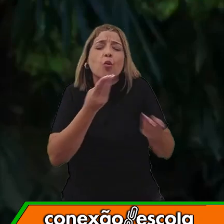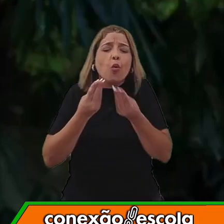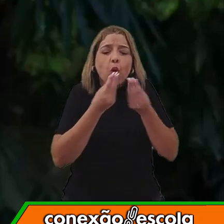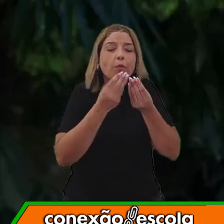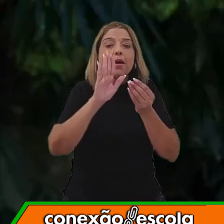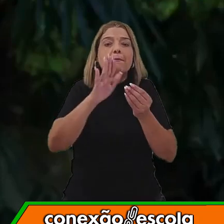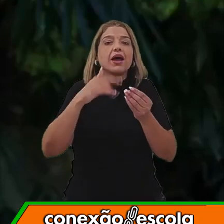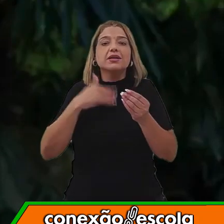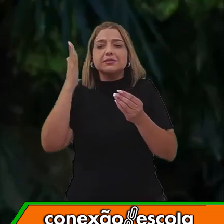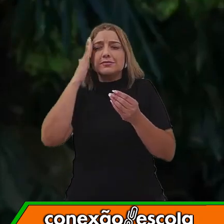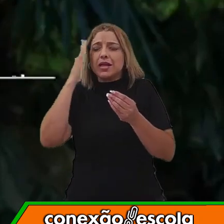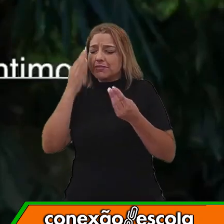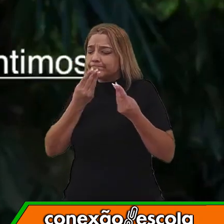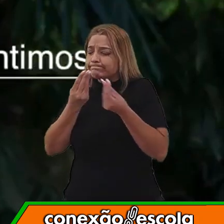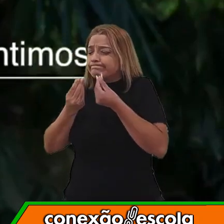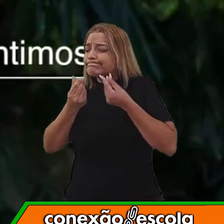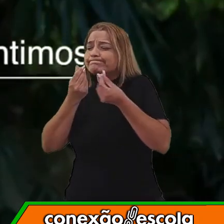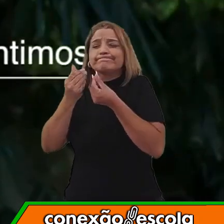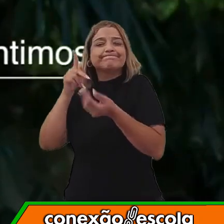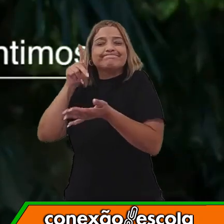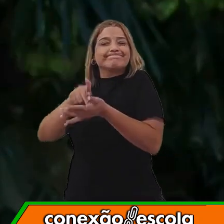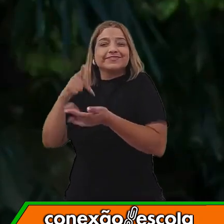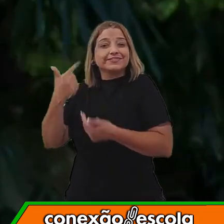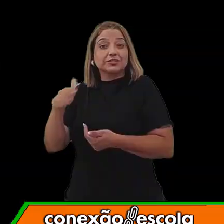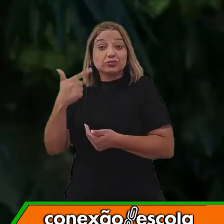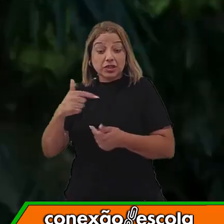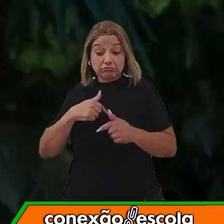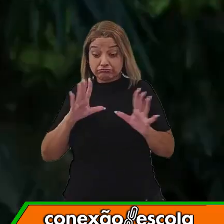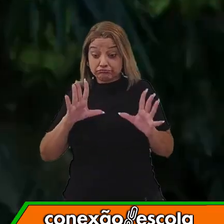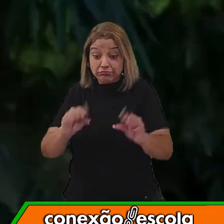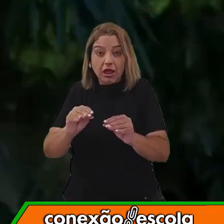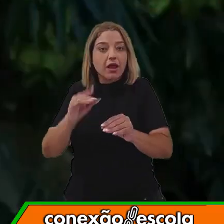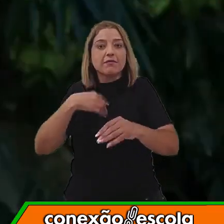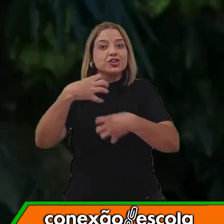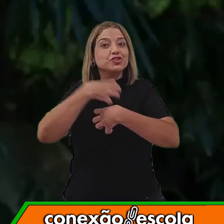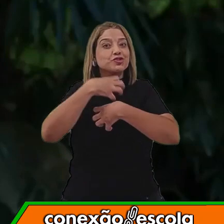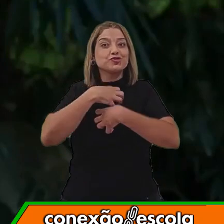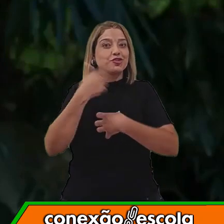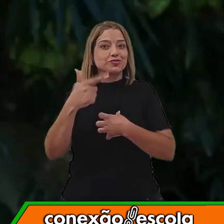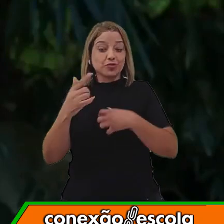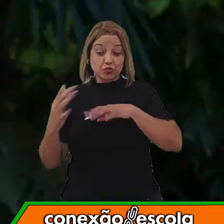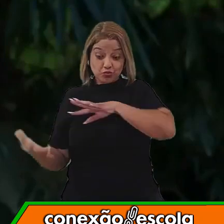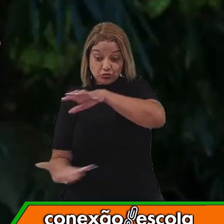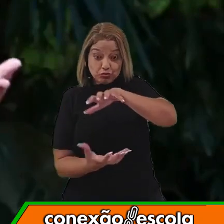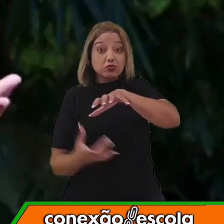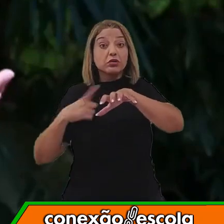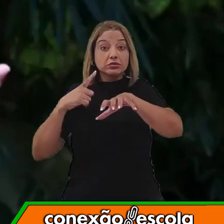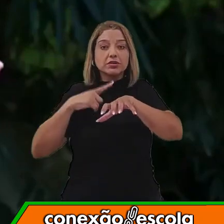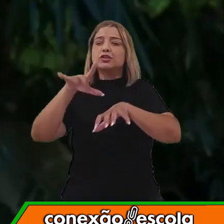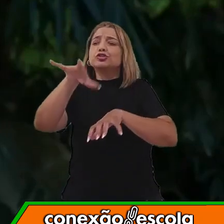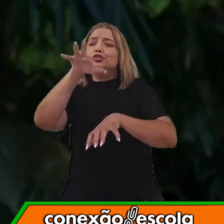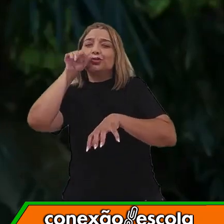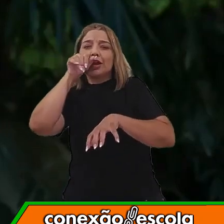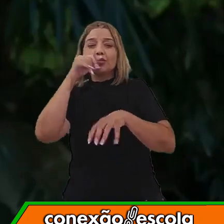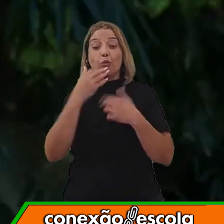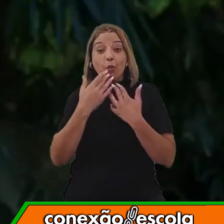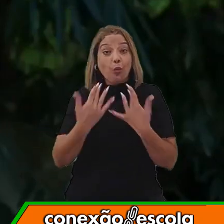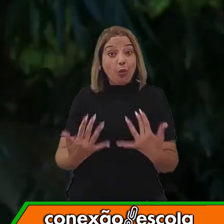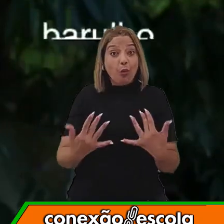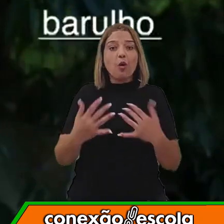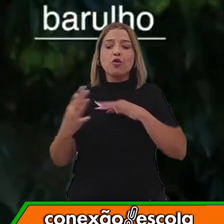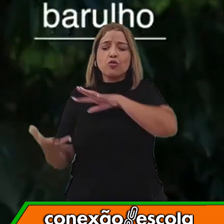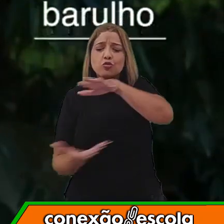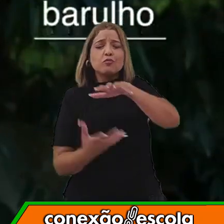as coisas. Tocamos e não sentimos. O mundo tem cheiro, tem cor. O mundo